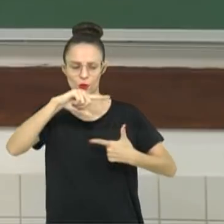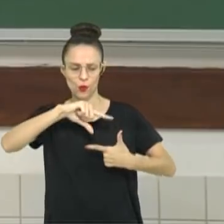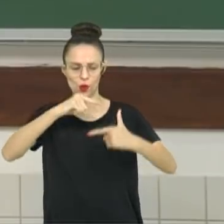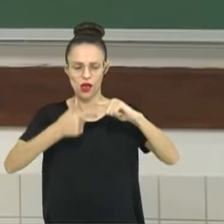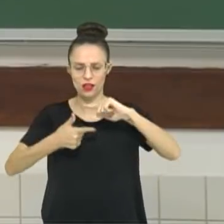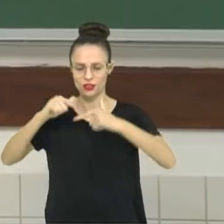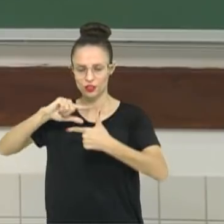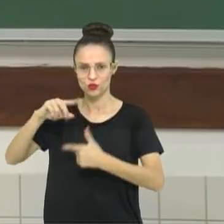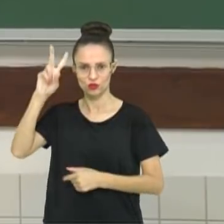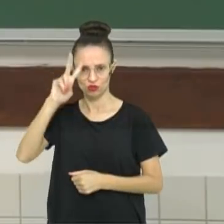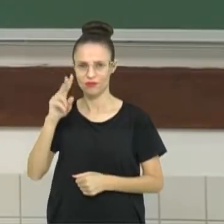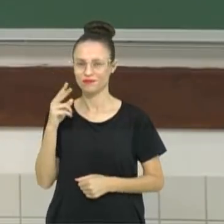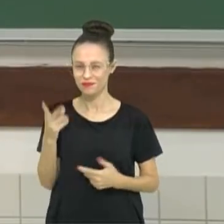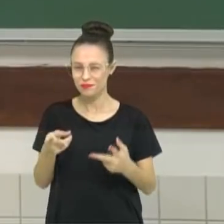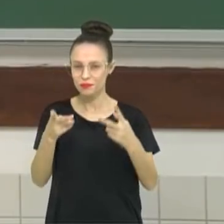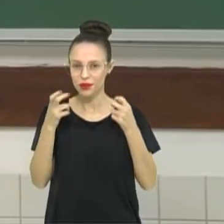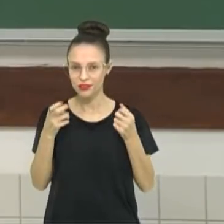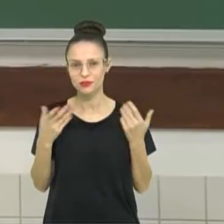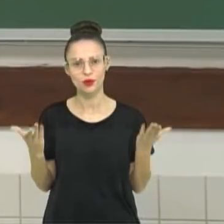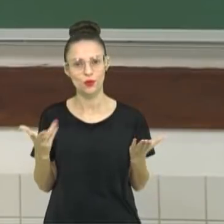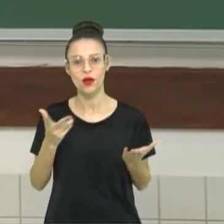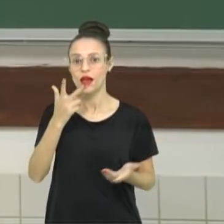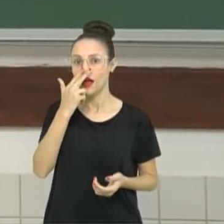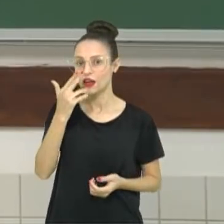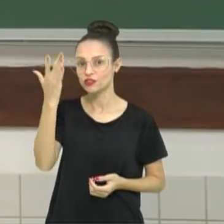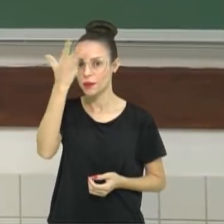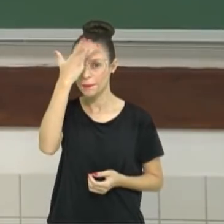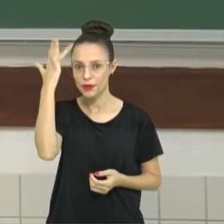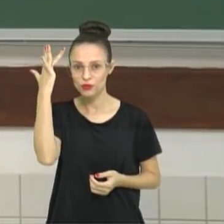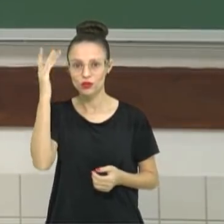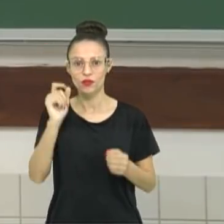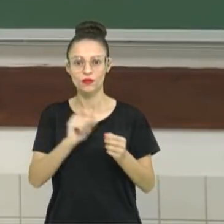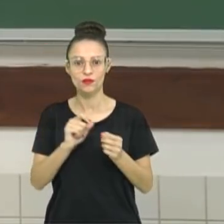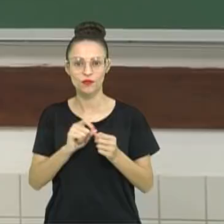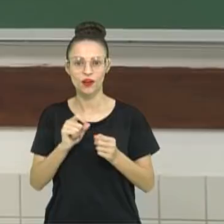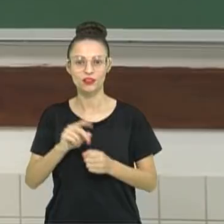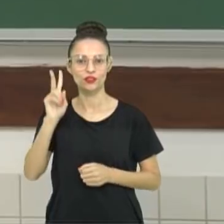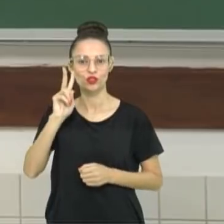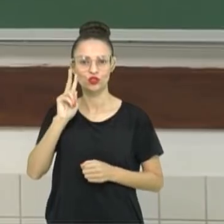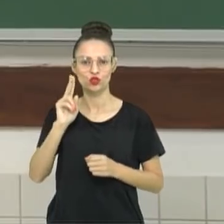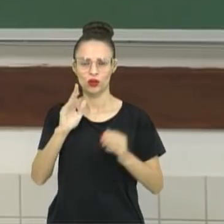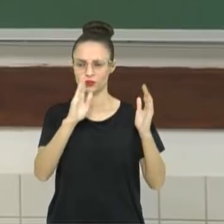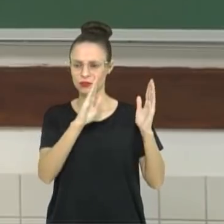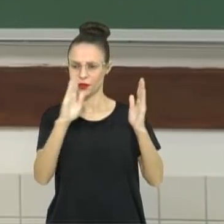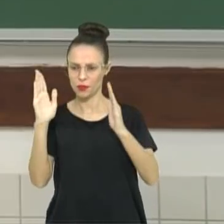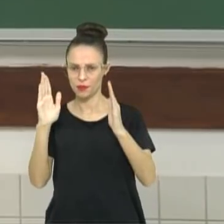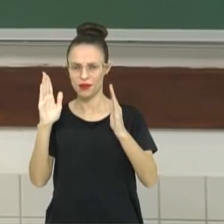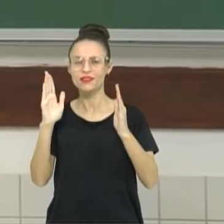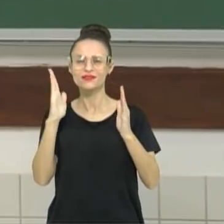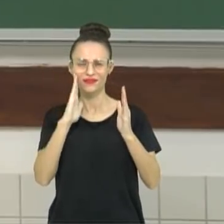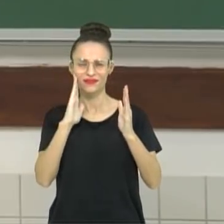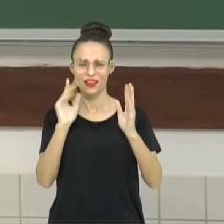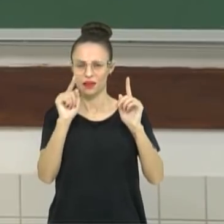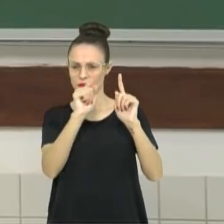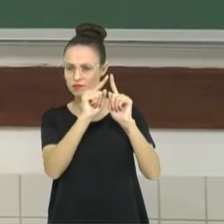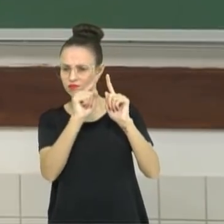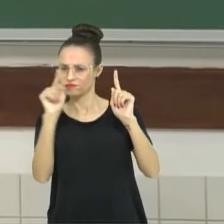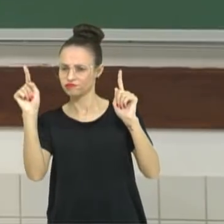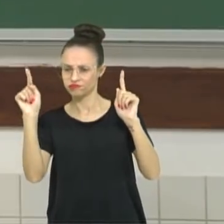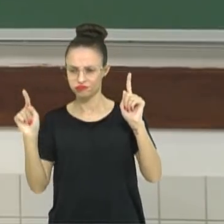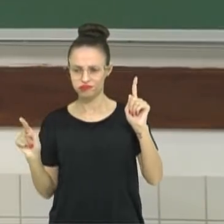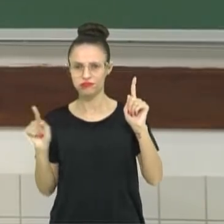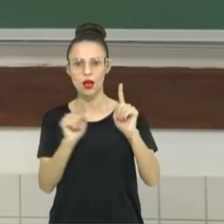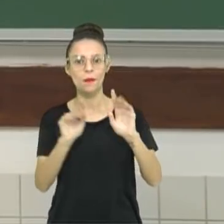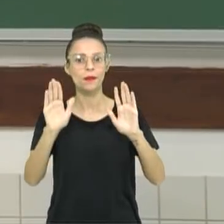o profissionalismo? Você acha que uma pessoa que desenha, faz história em quadrinhos, não sabe fazer uma linha reta? Sabe, mas